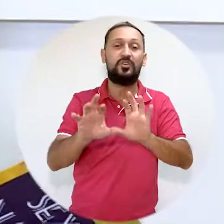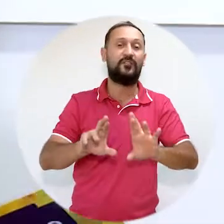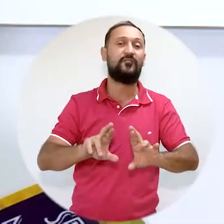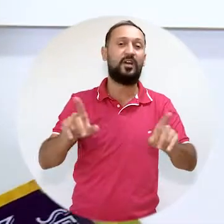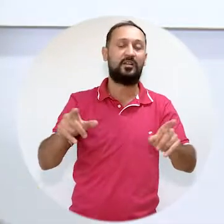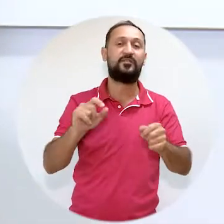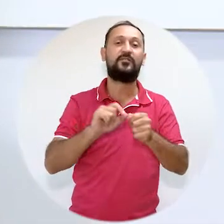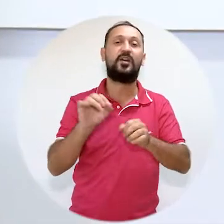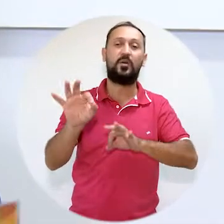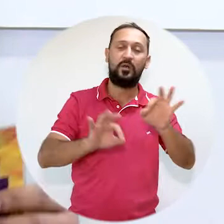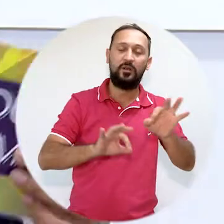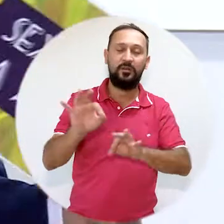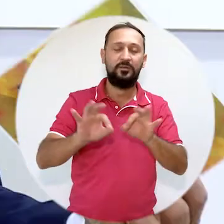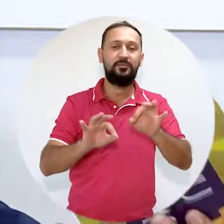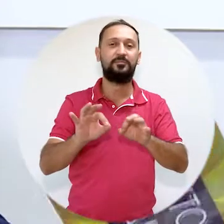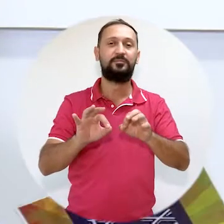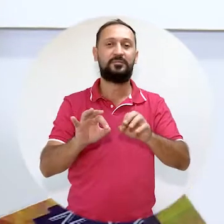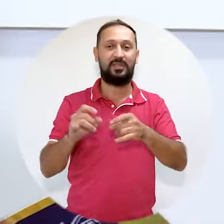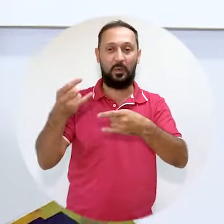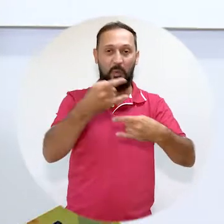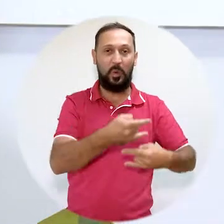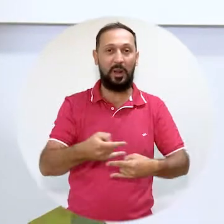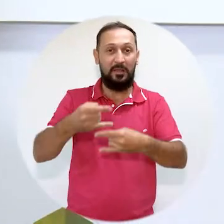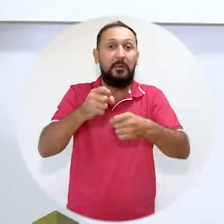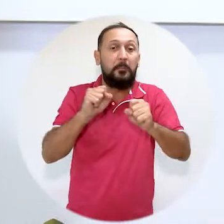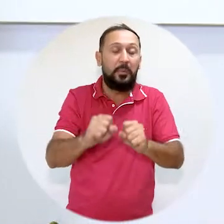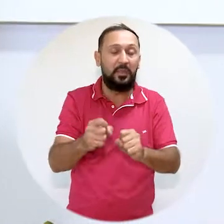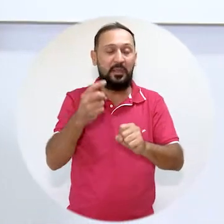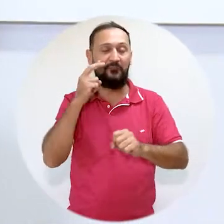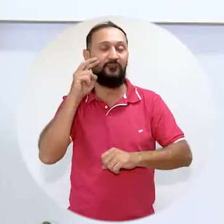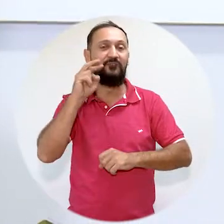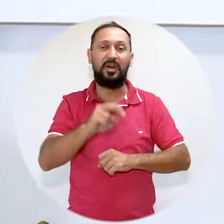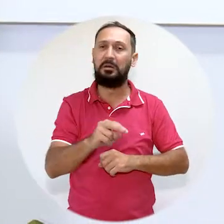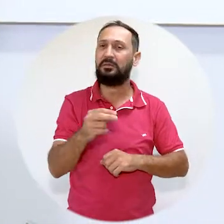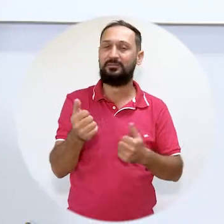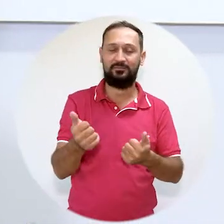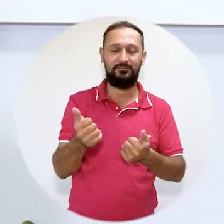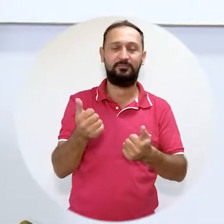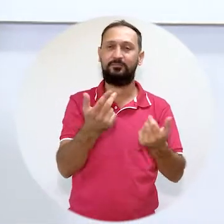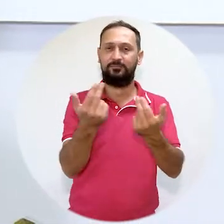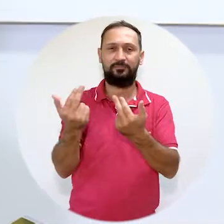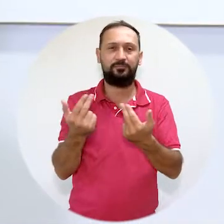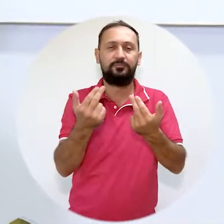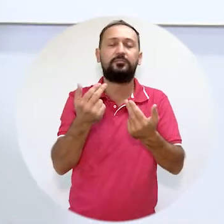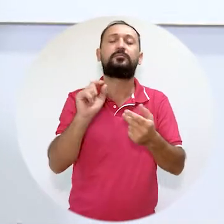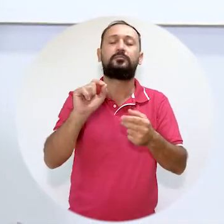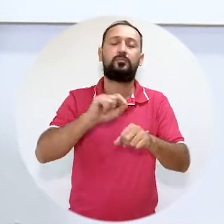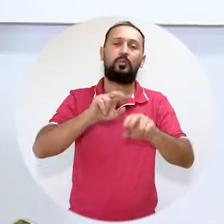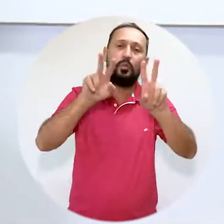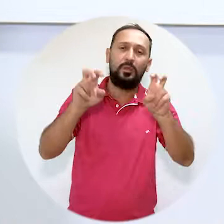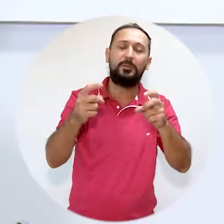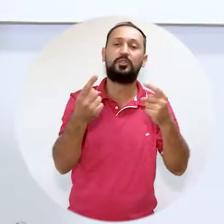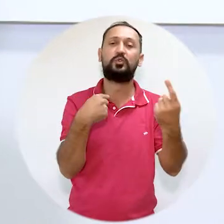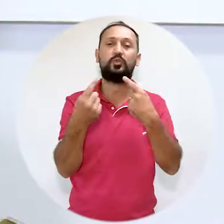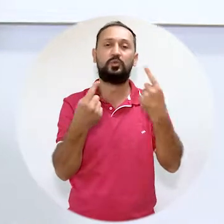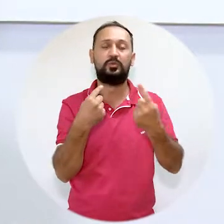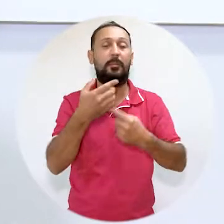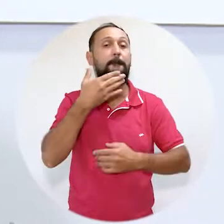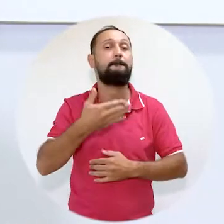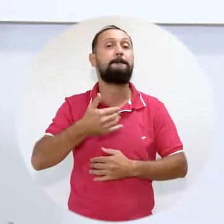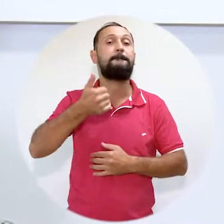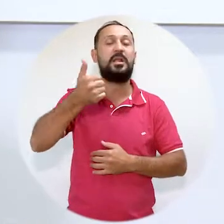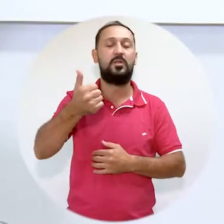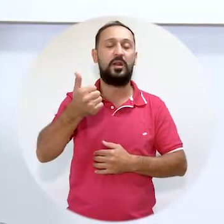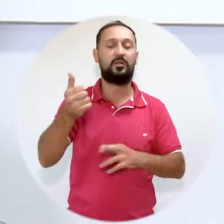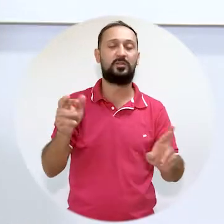vai disponibilizar online, você vai poder acessar, mas a essência do Sextou é a mesma, né? É a gente discutir qualidade de vida para melhorar